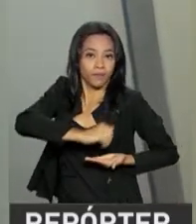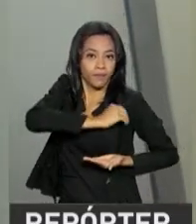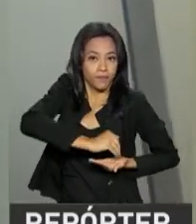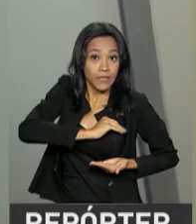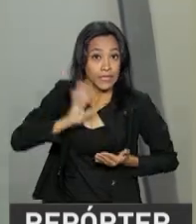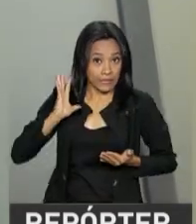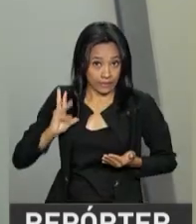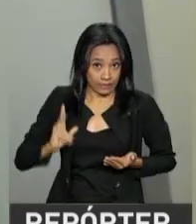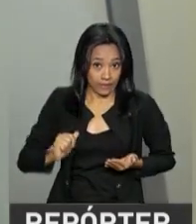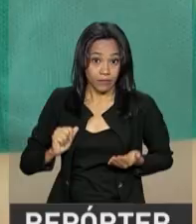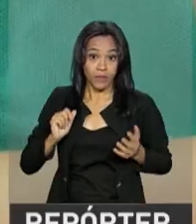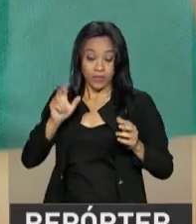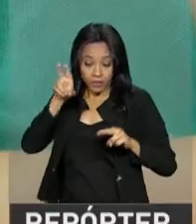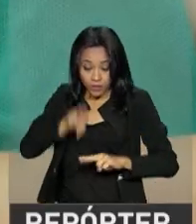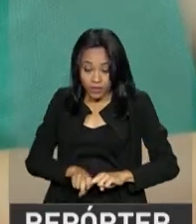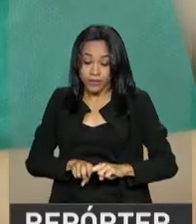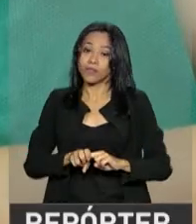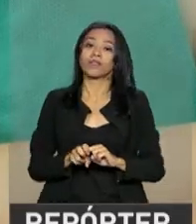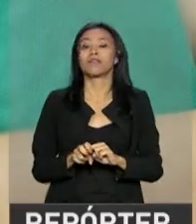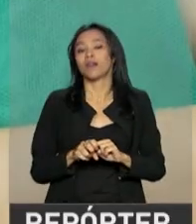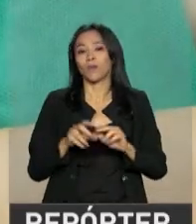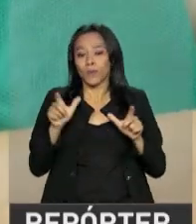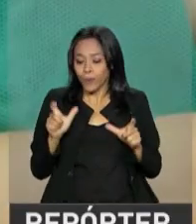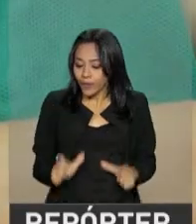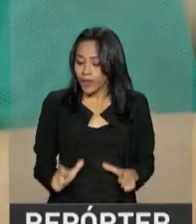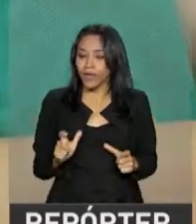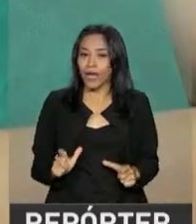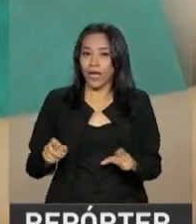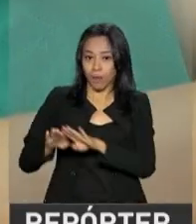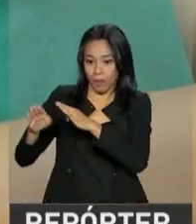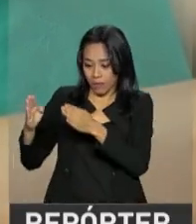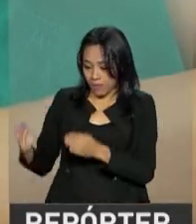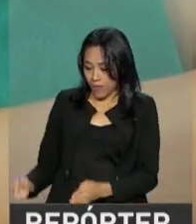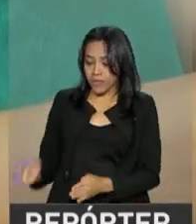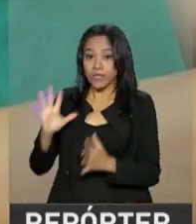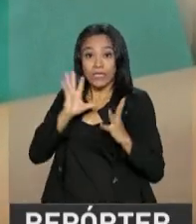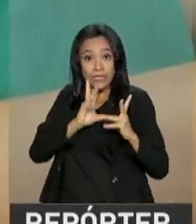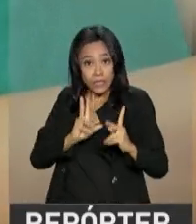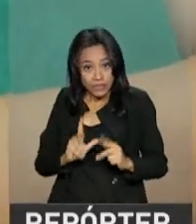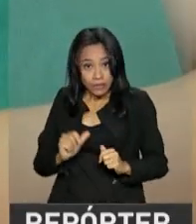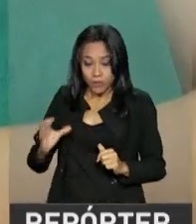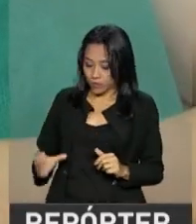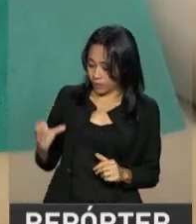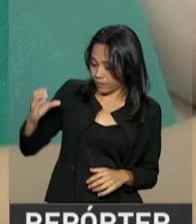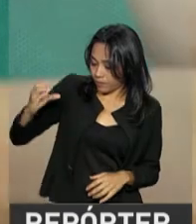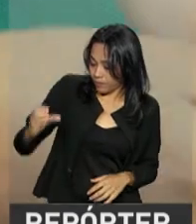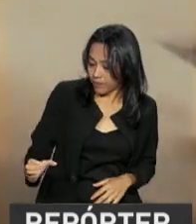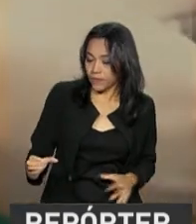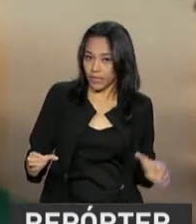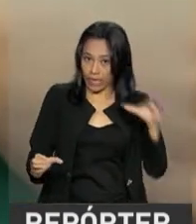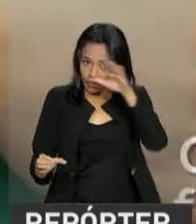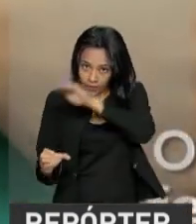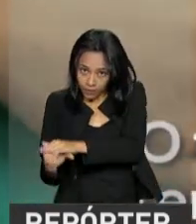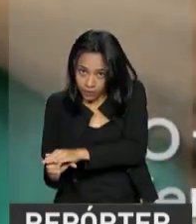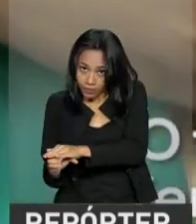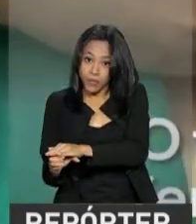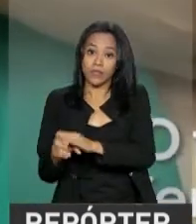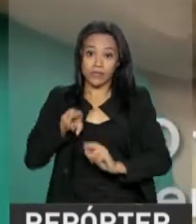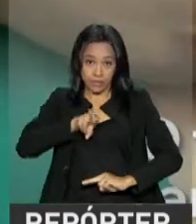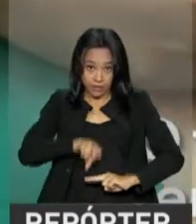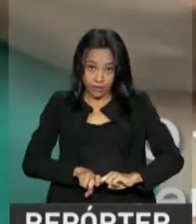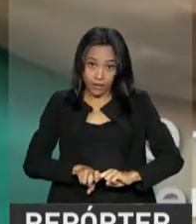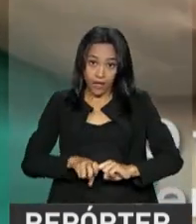Escolha um lugar tranquilo e limpo. Forre uma mesa com pano limpo para colocar o frasco e a tampa. Já